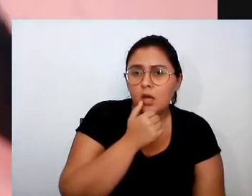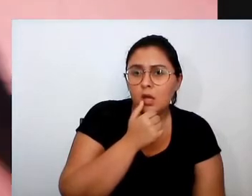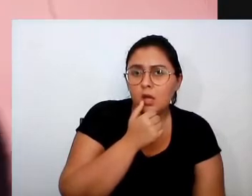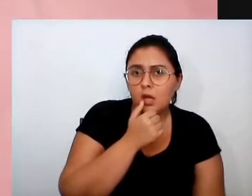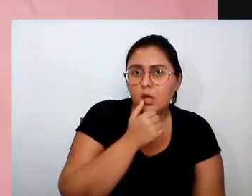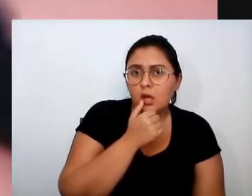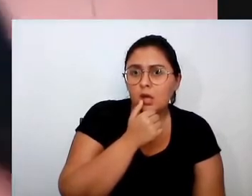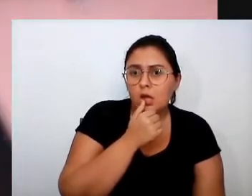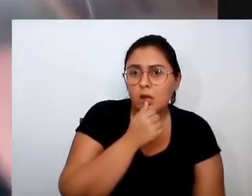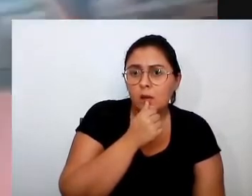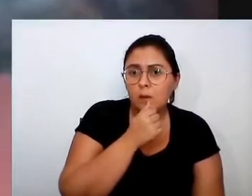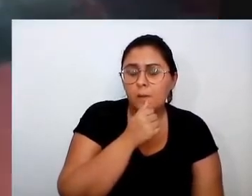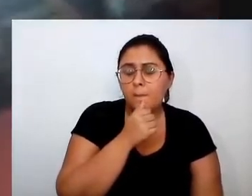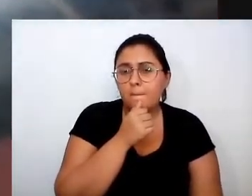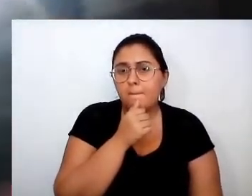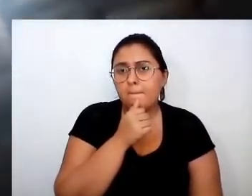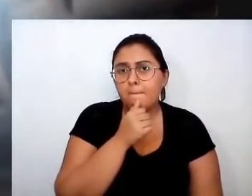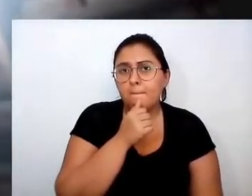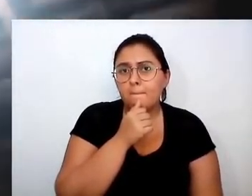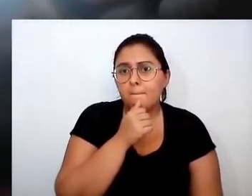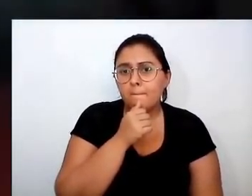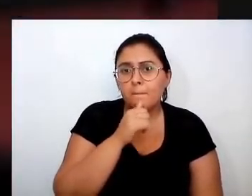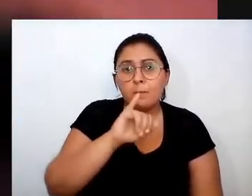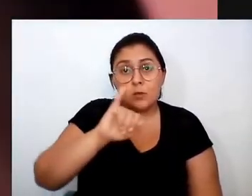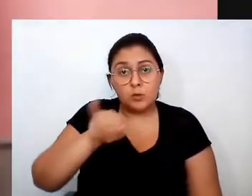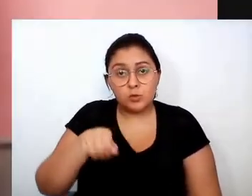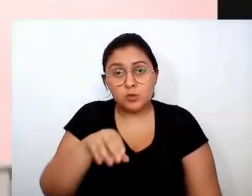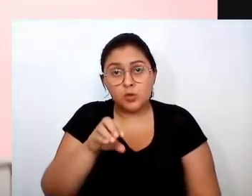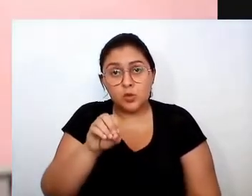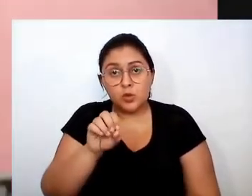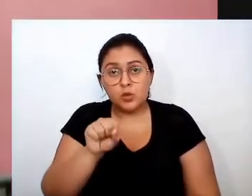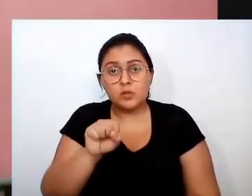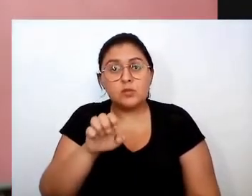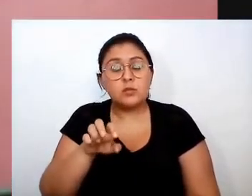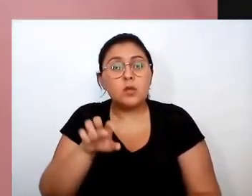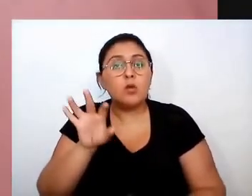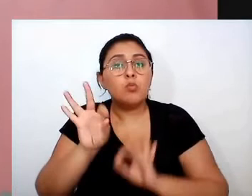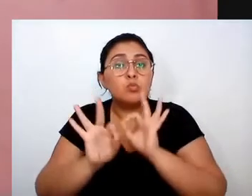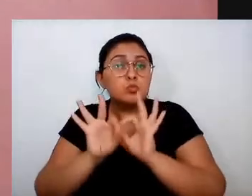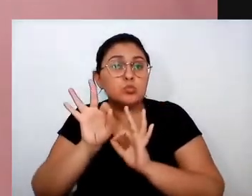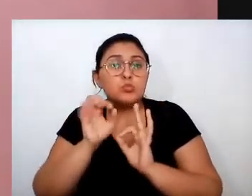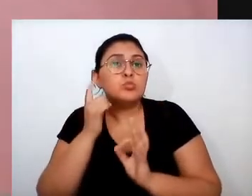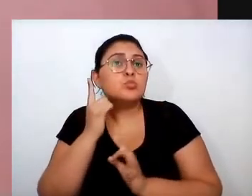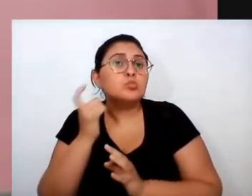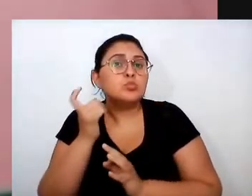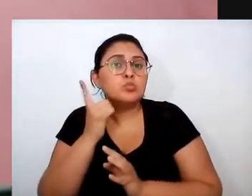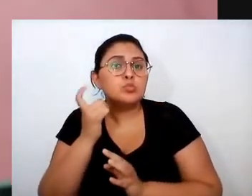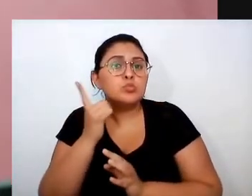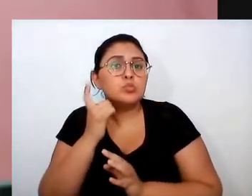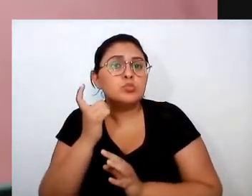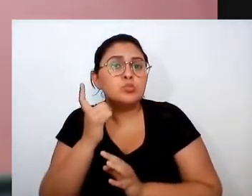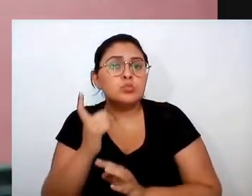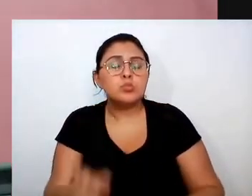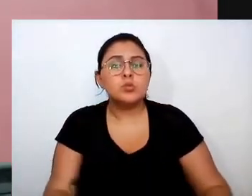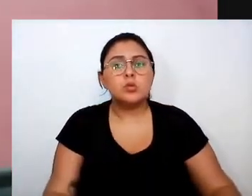quando eu próximo do ouvido aqui. Entendi, entendi. E agora tá melhor?